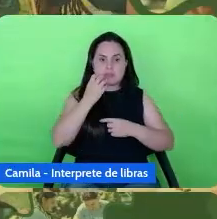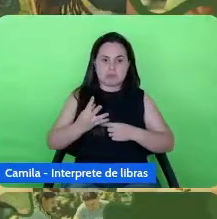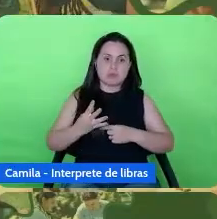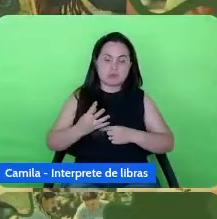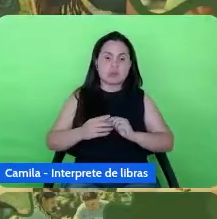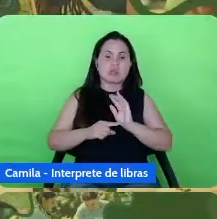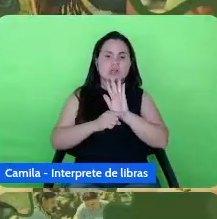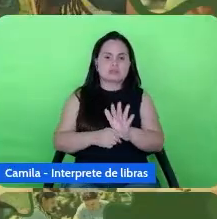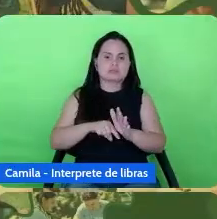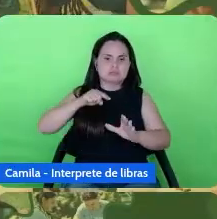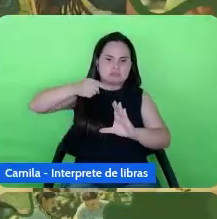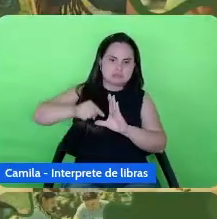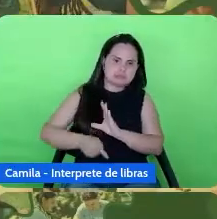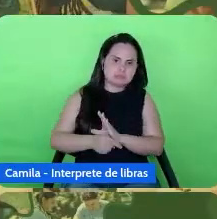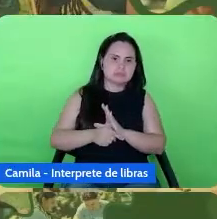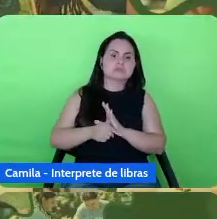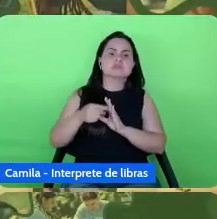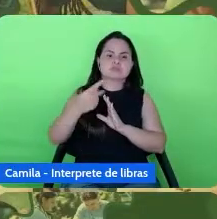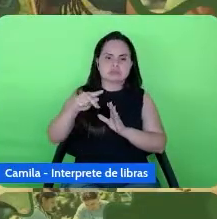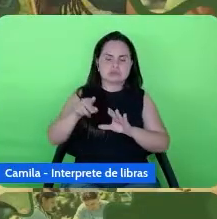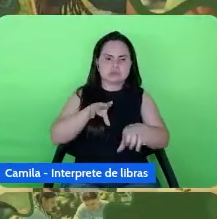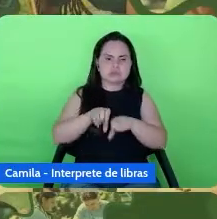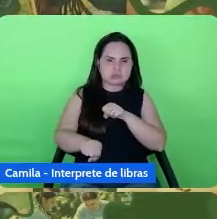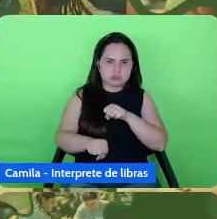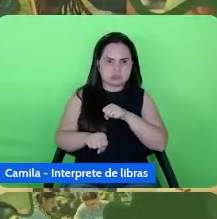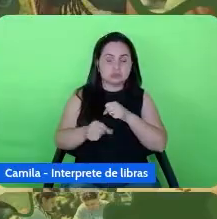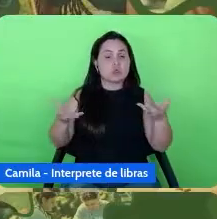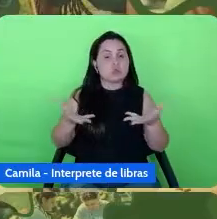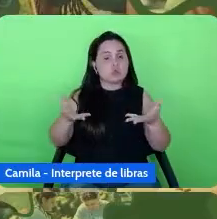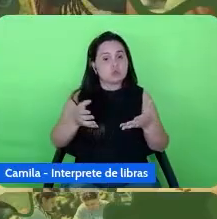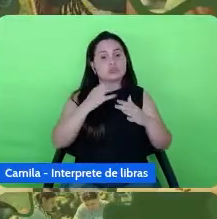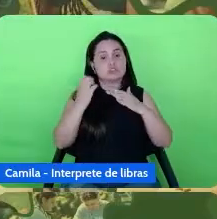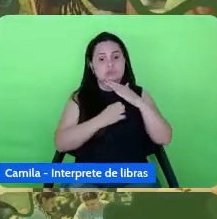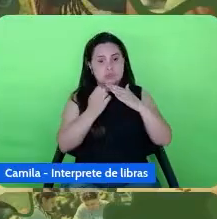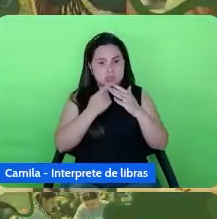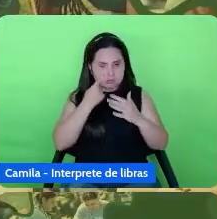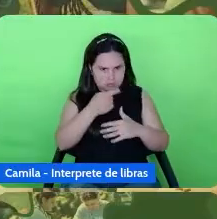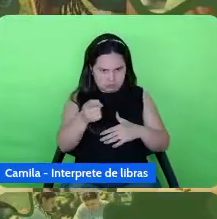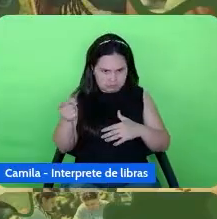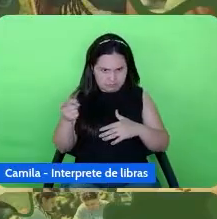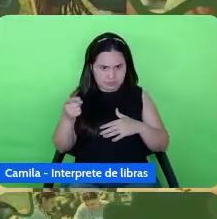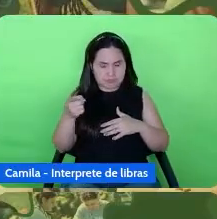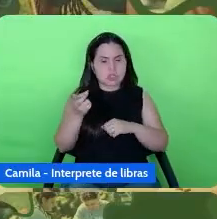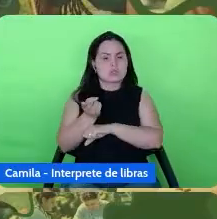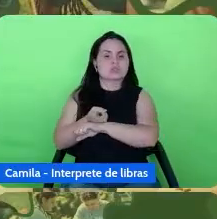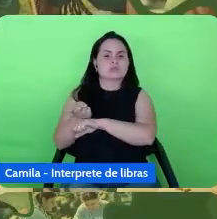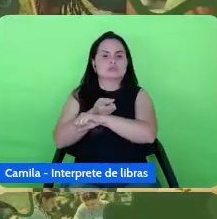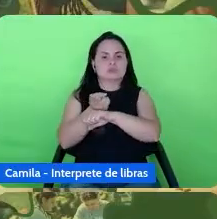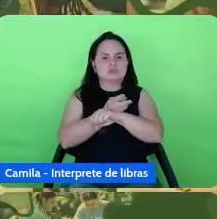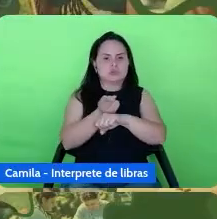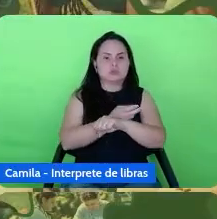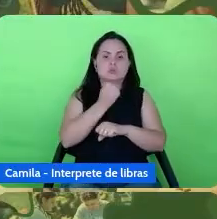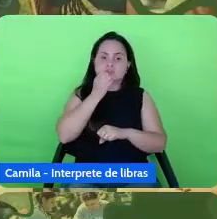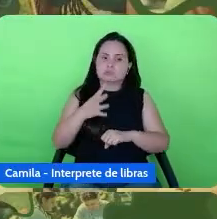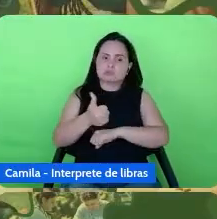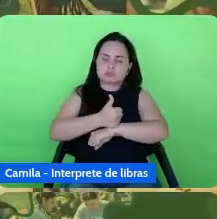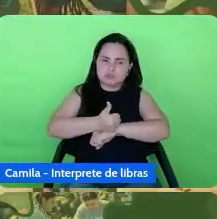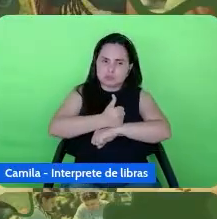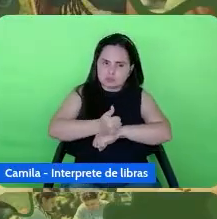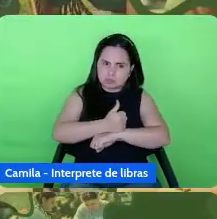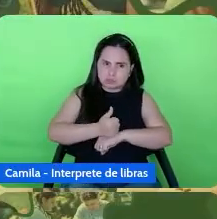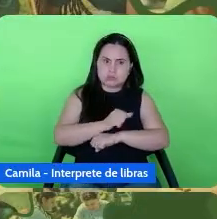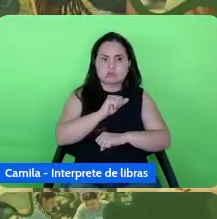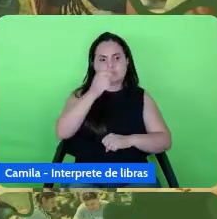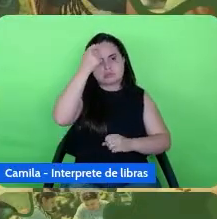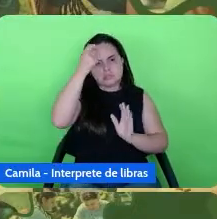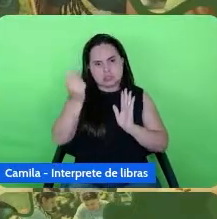sua formação profissional. E hoje as empresas, viu, pessoal? Elas não estão em busca só de bons profissionais. Com a IA,